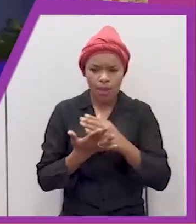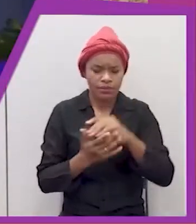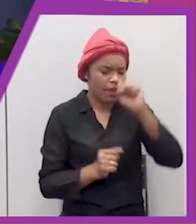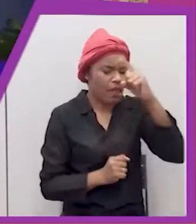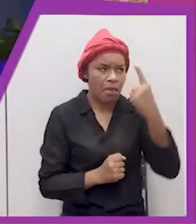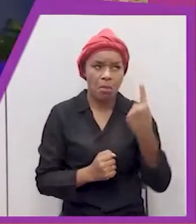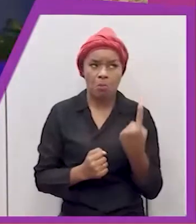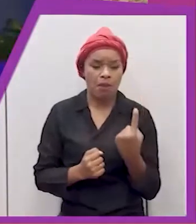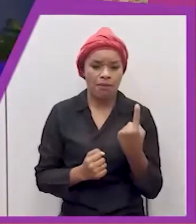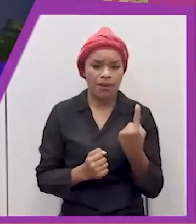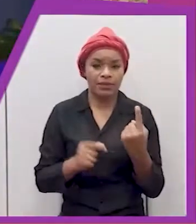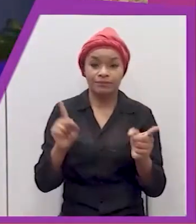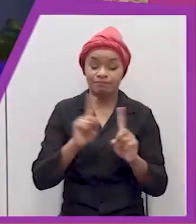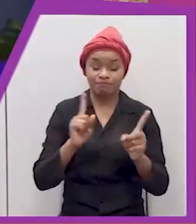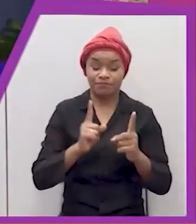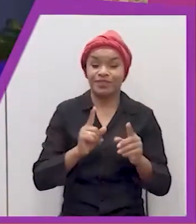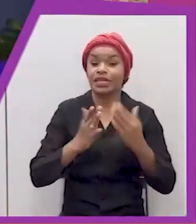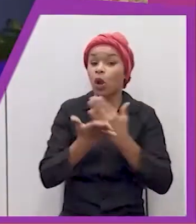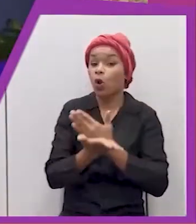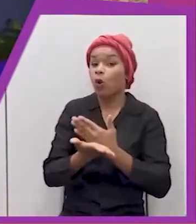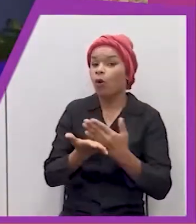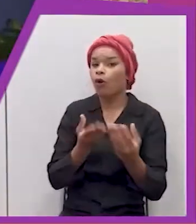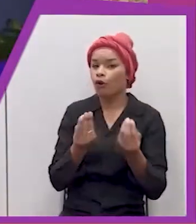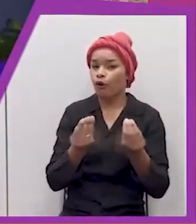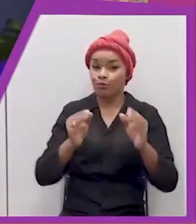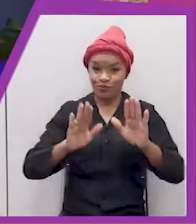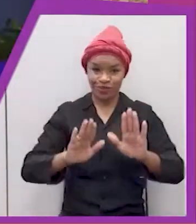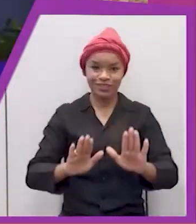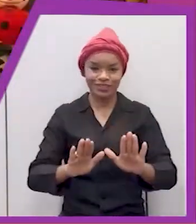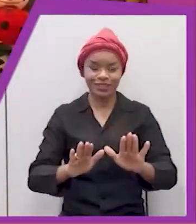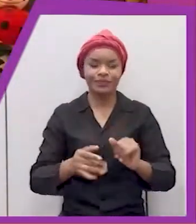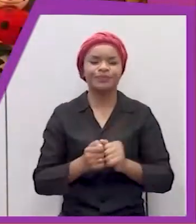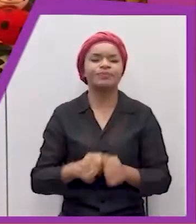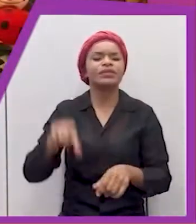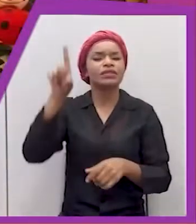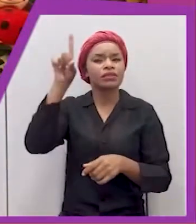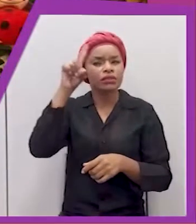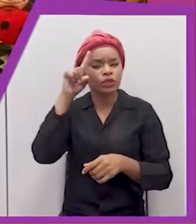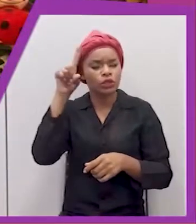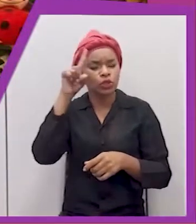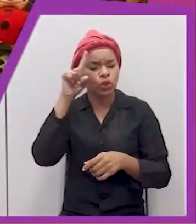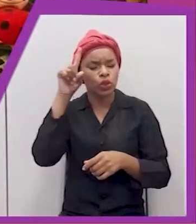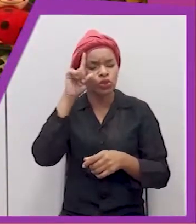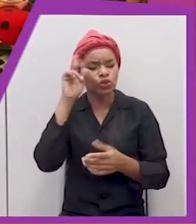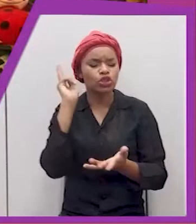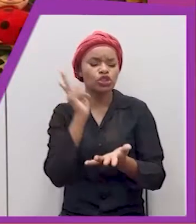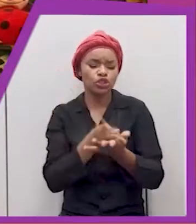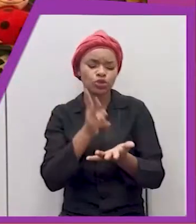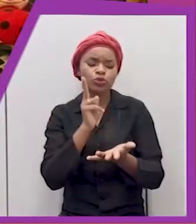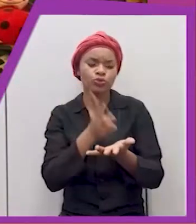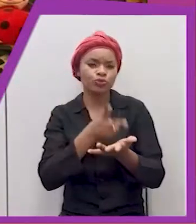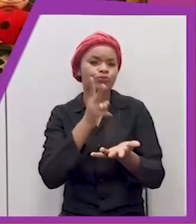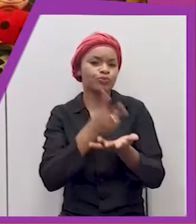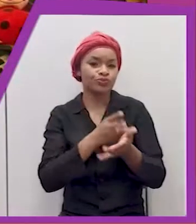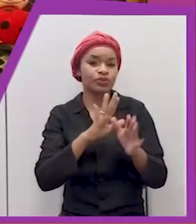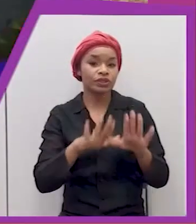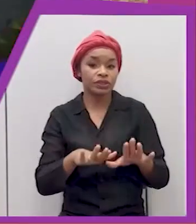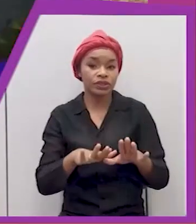a história não começa com era uma vez ela começa assim